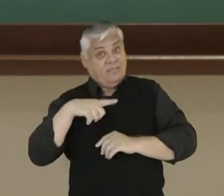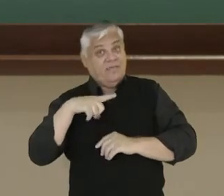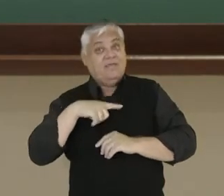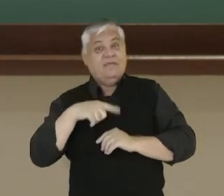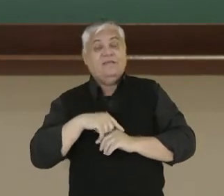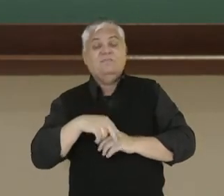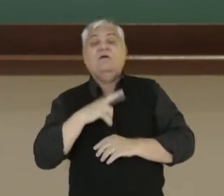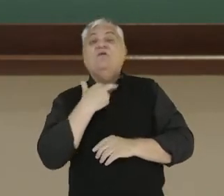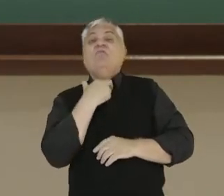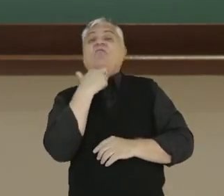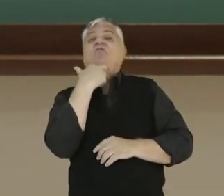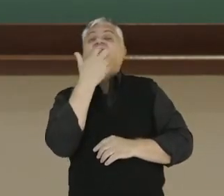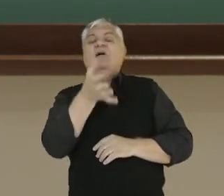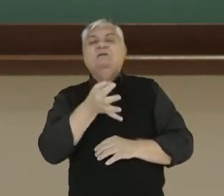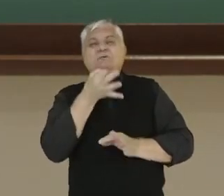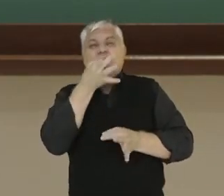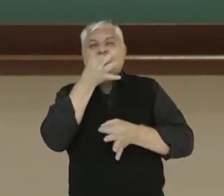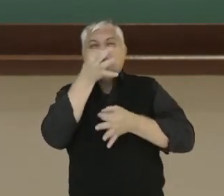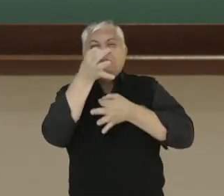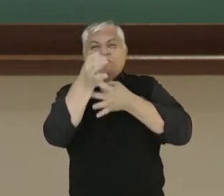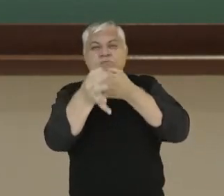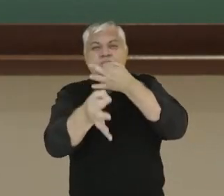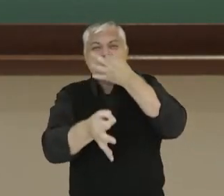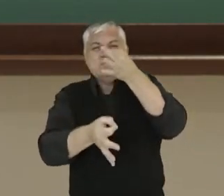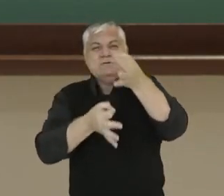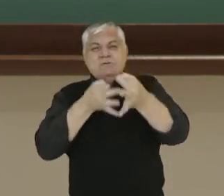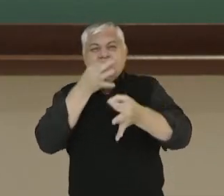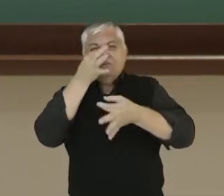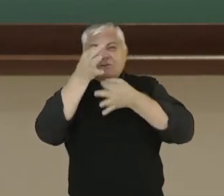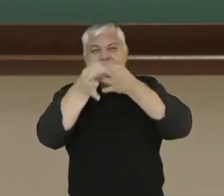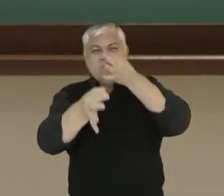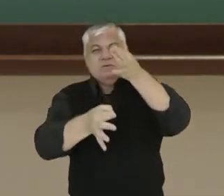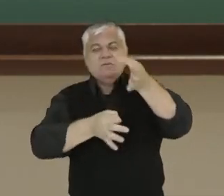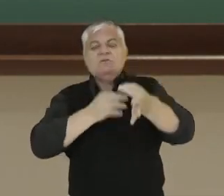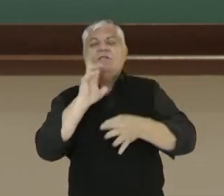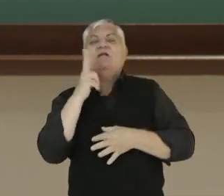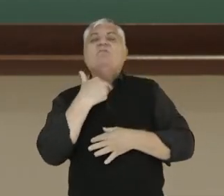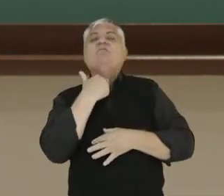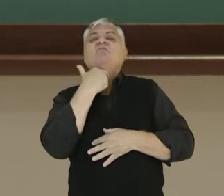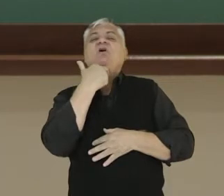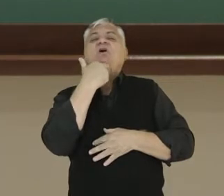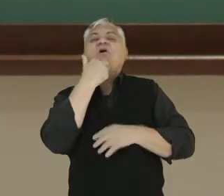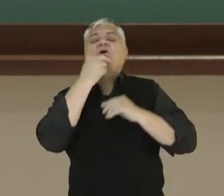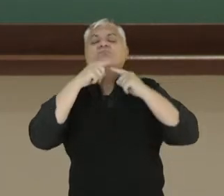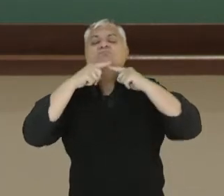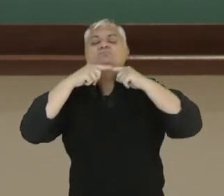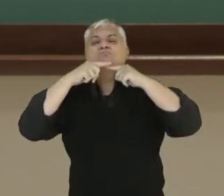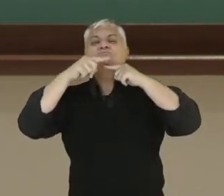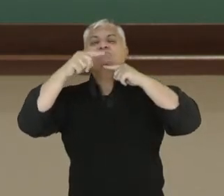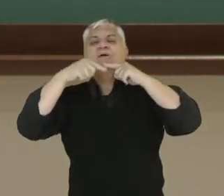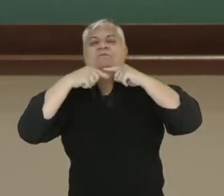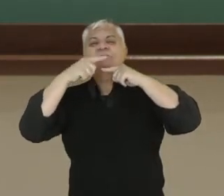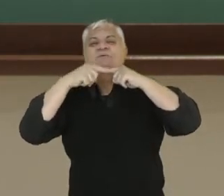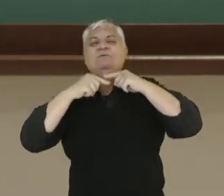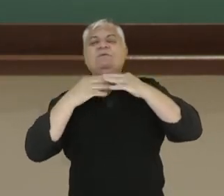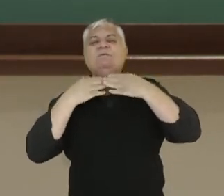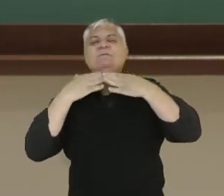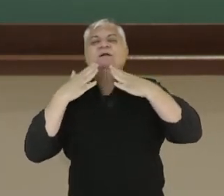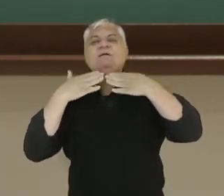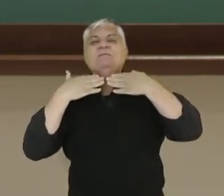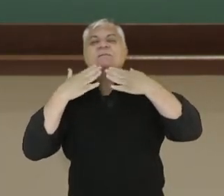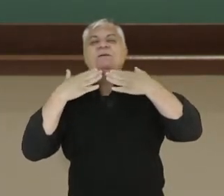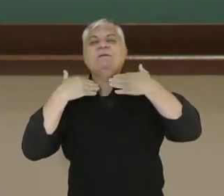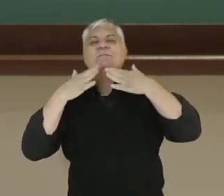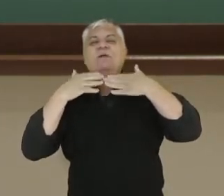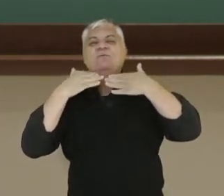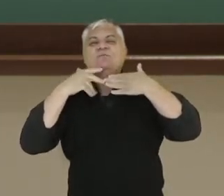som produzido, né, pelas minhas cordas vocais, a frequência é determinada pelas cordas vocais. E depois que o som